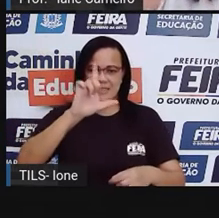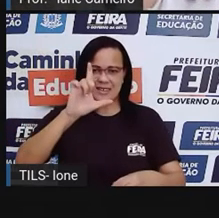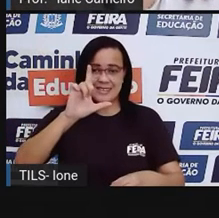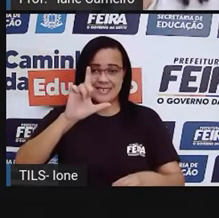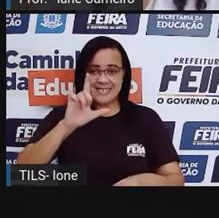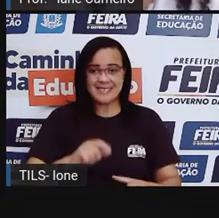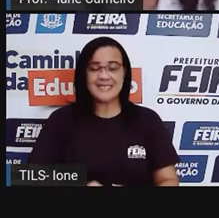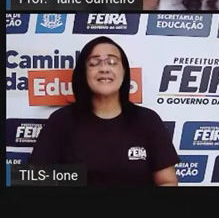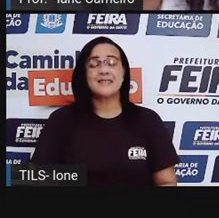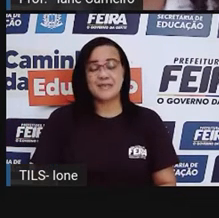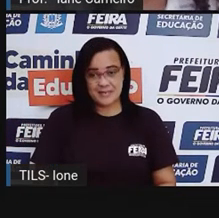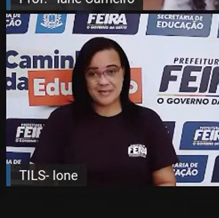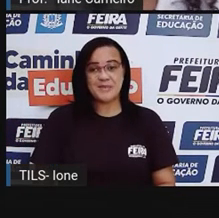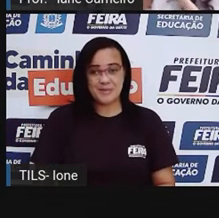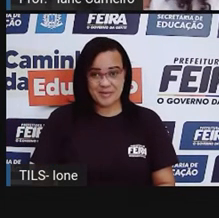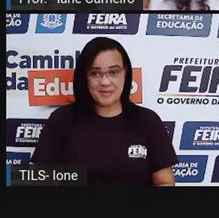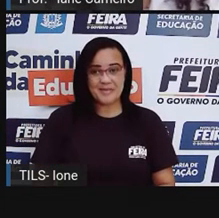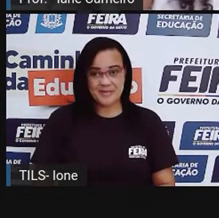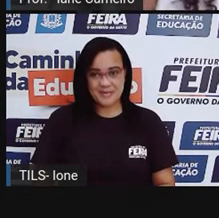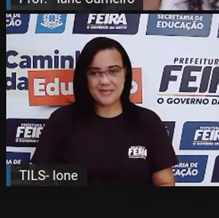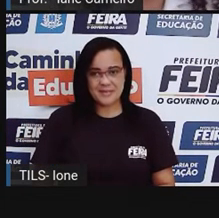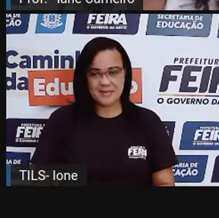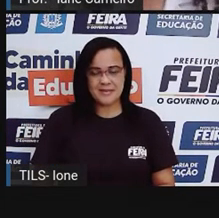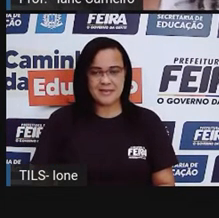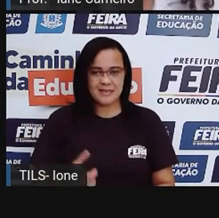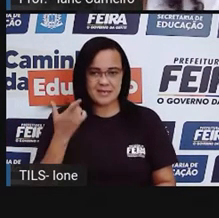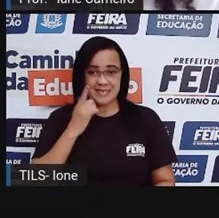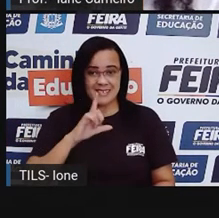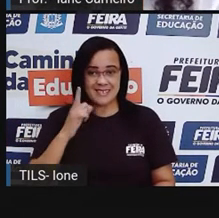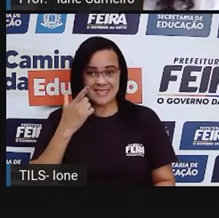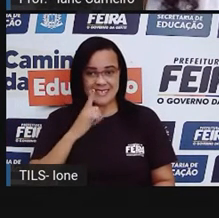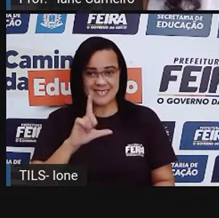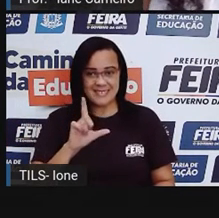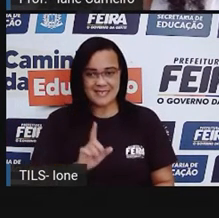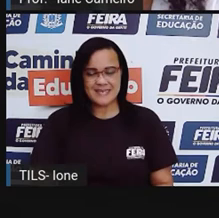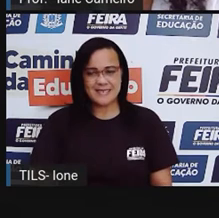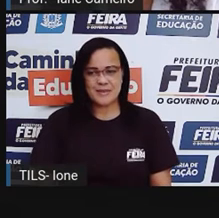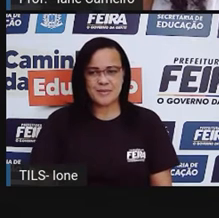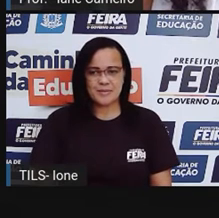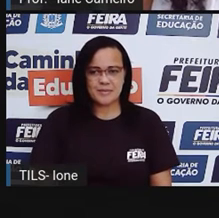né? Eu ganhei aquilo que eu estava querendo, né? Então, olha só